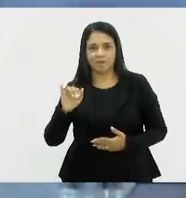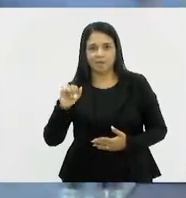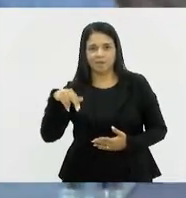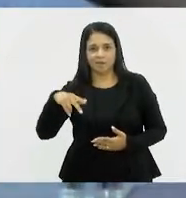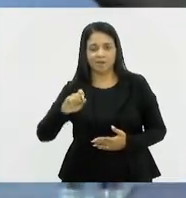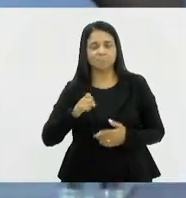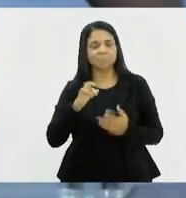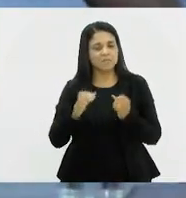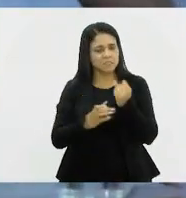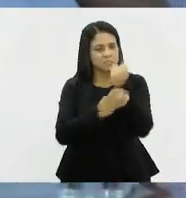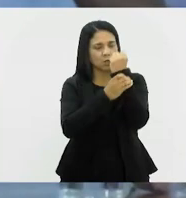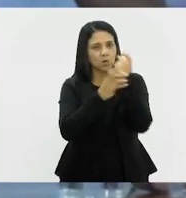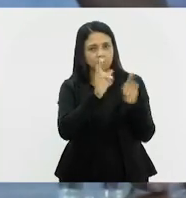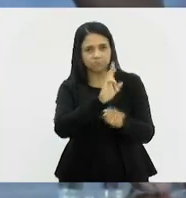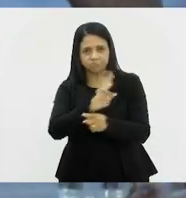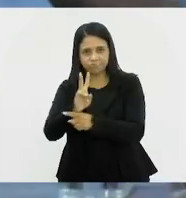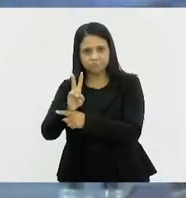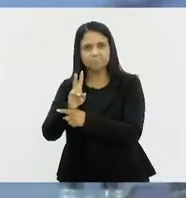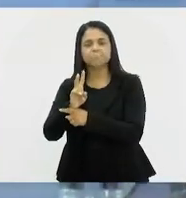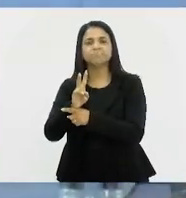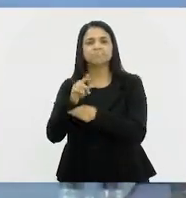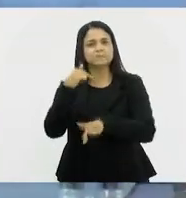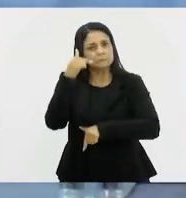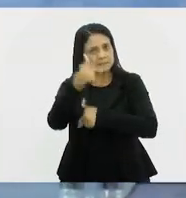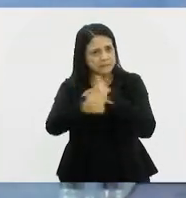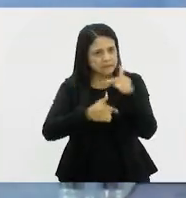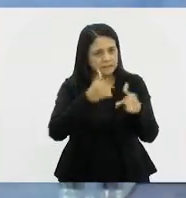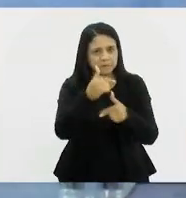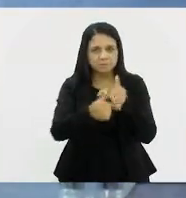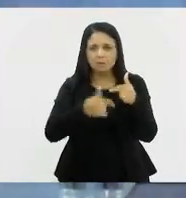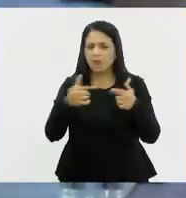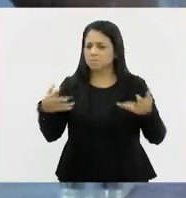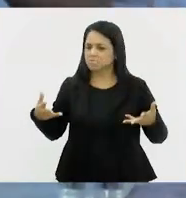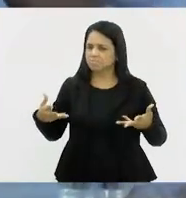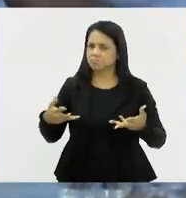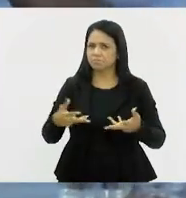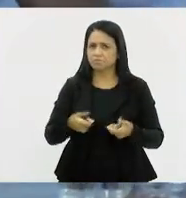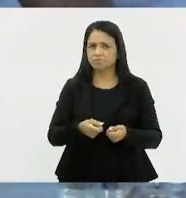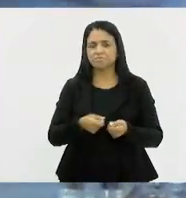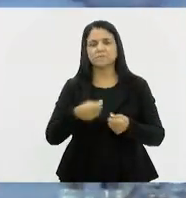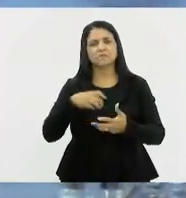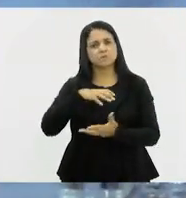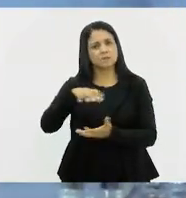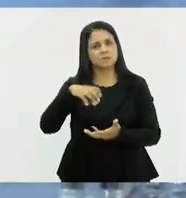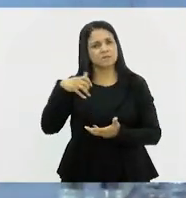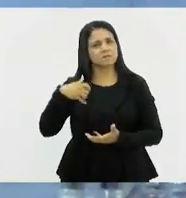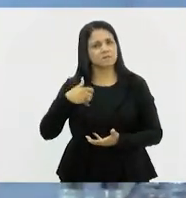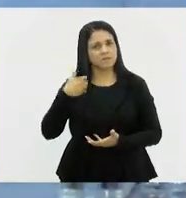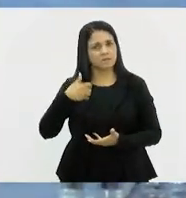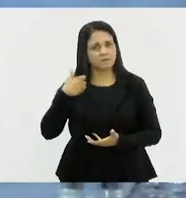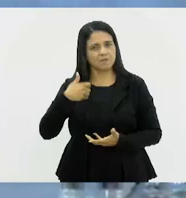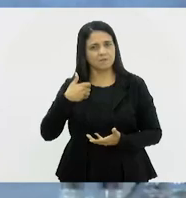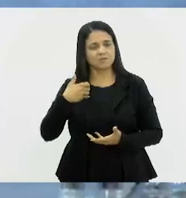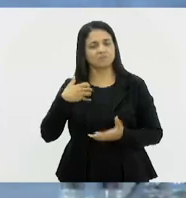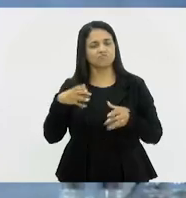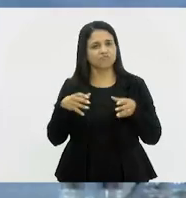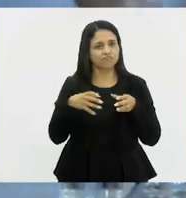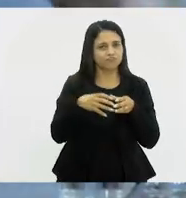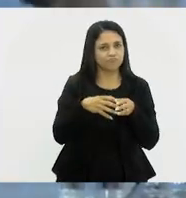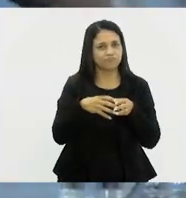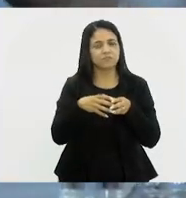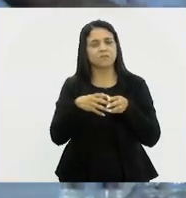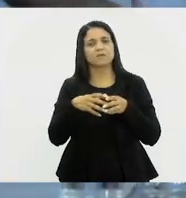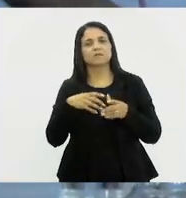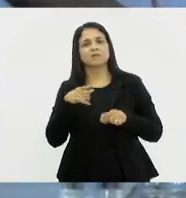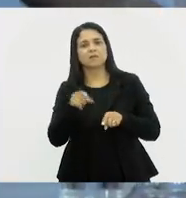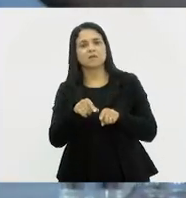Volta Redonda, também faz um trabalho também de excelência com a terceira idade, na questão da patrulha do idoso, na